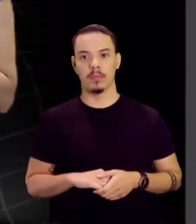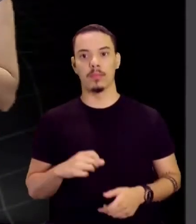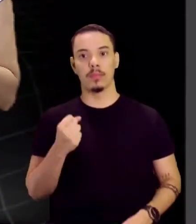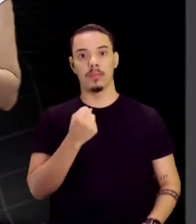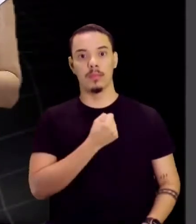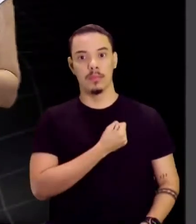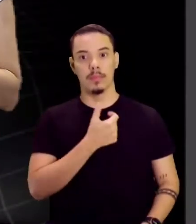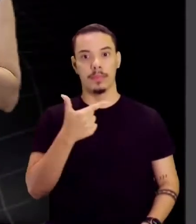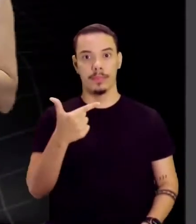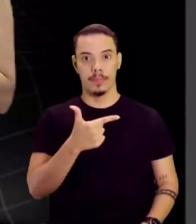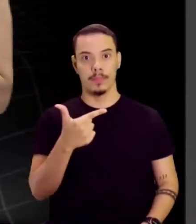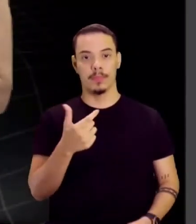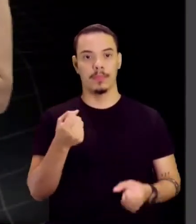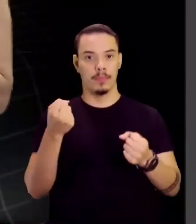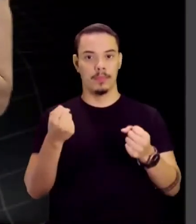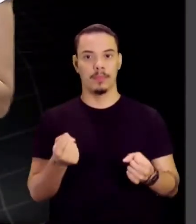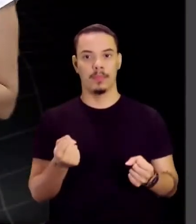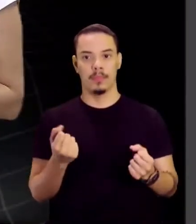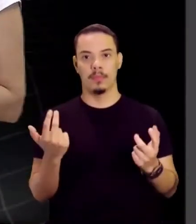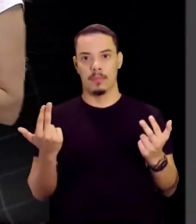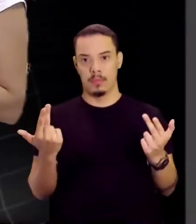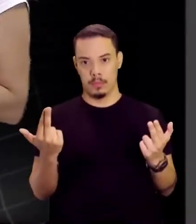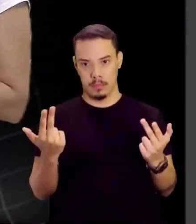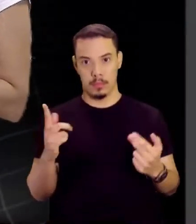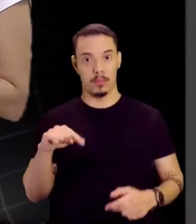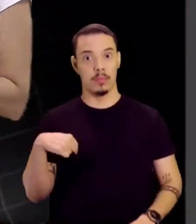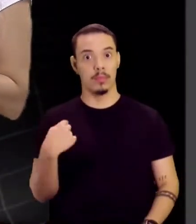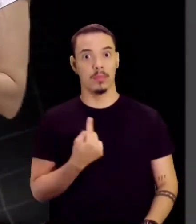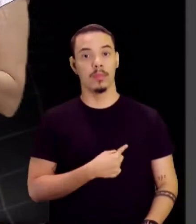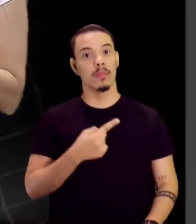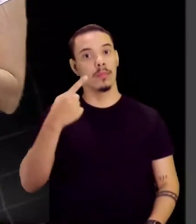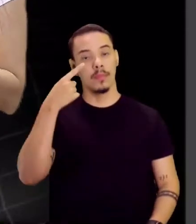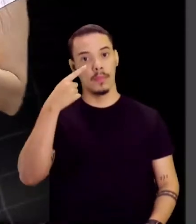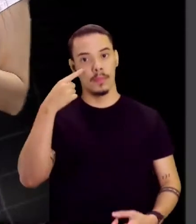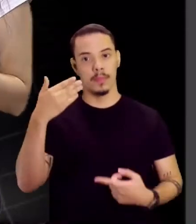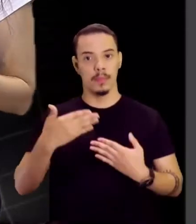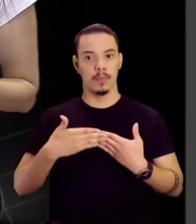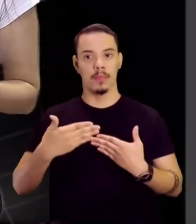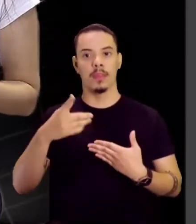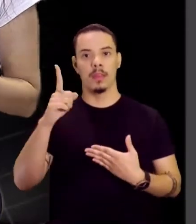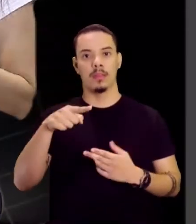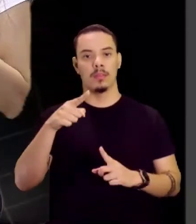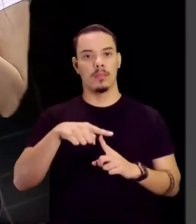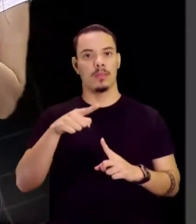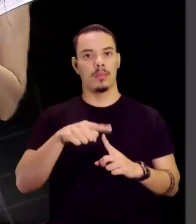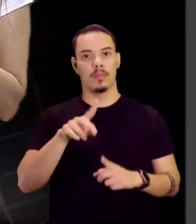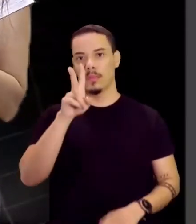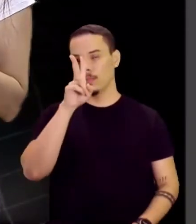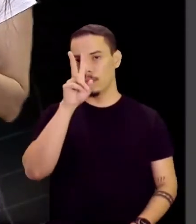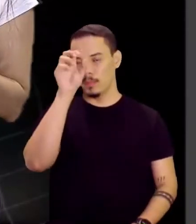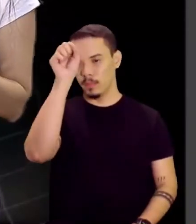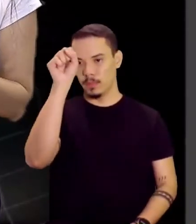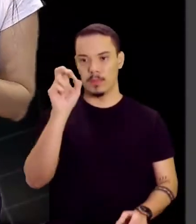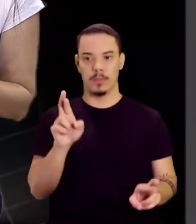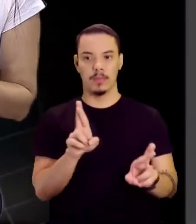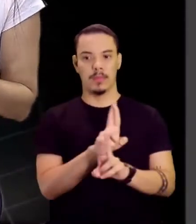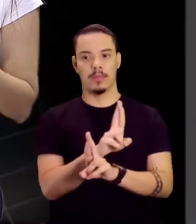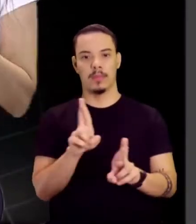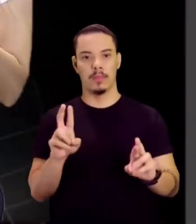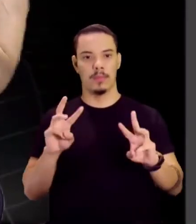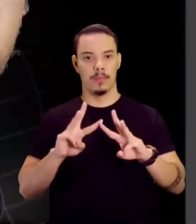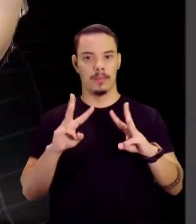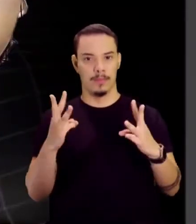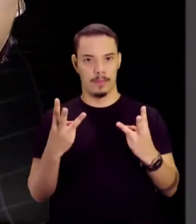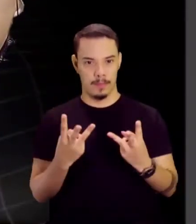de peso se tornar igual. O peso, nós vamos ver, né, Décio, que ela é um tipo de força que está relacionado ao valor da